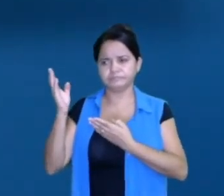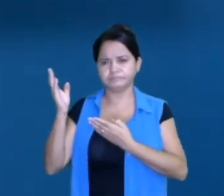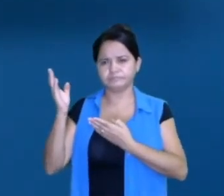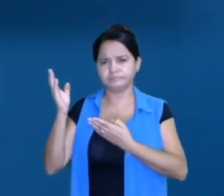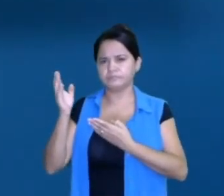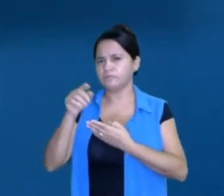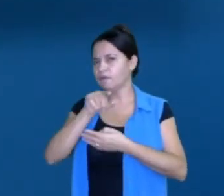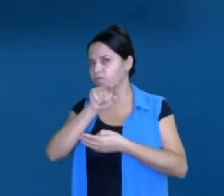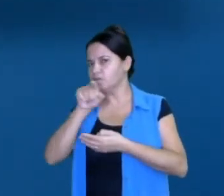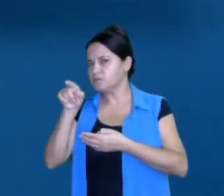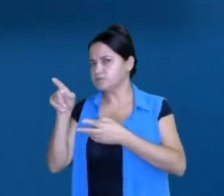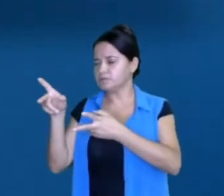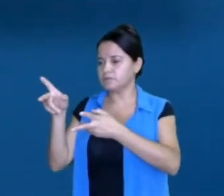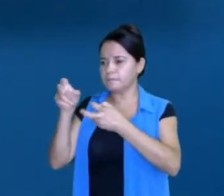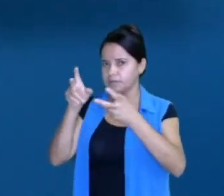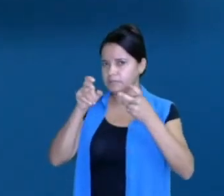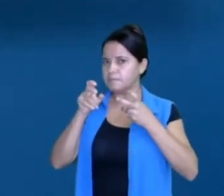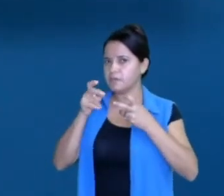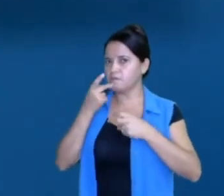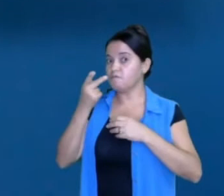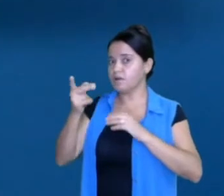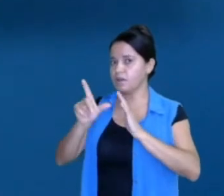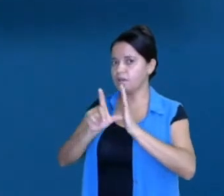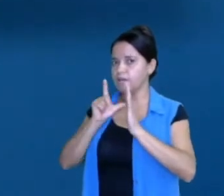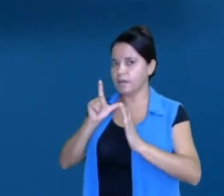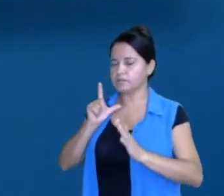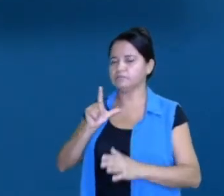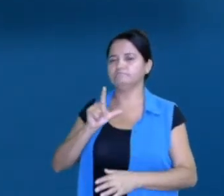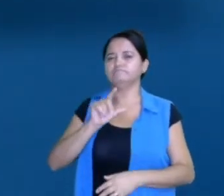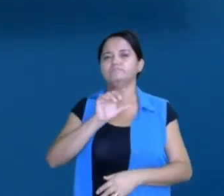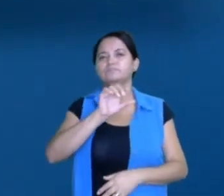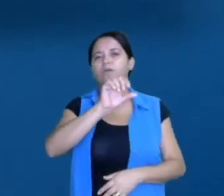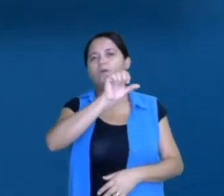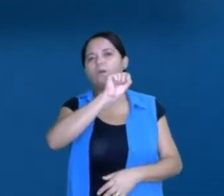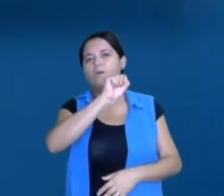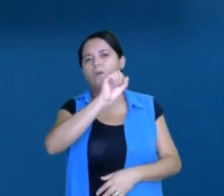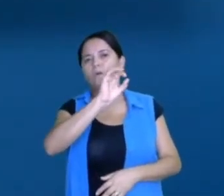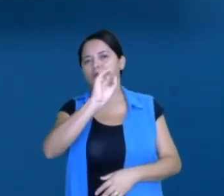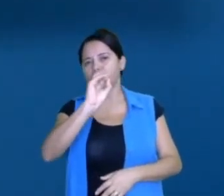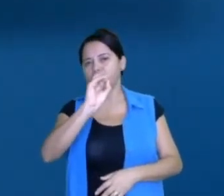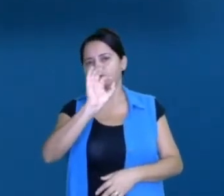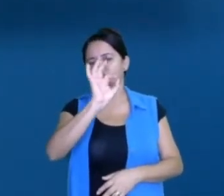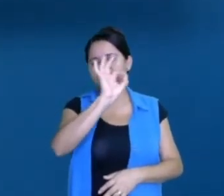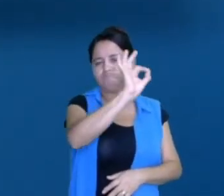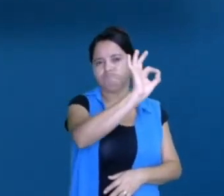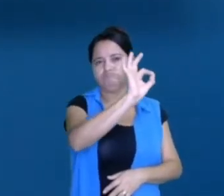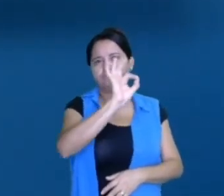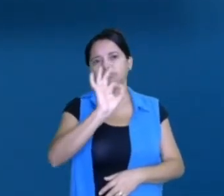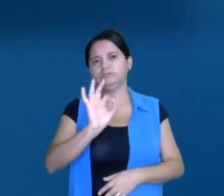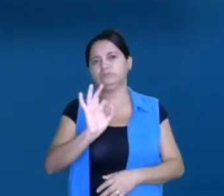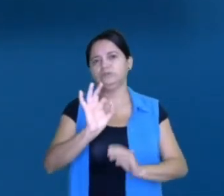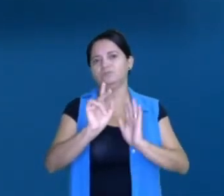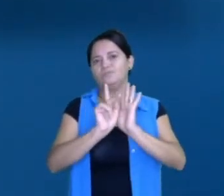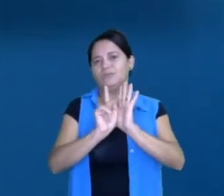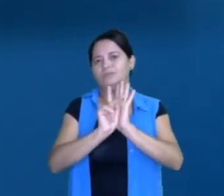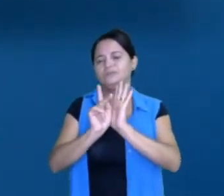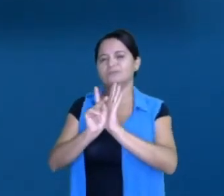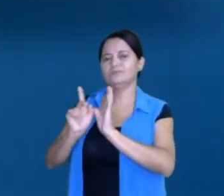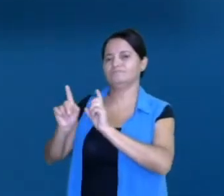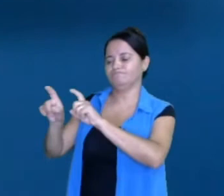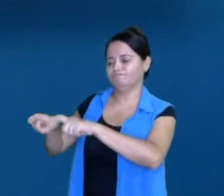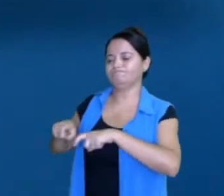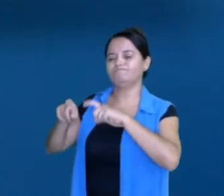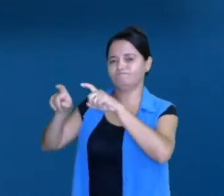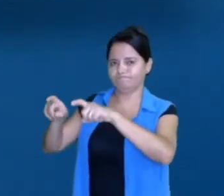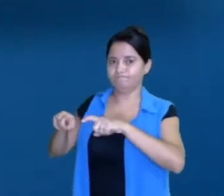Vocês perceberam que eu tinha falado? Mais de 80% da população na Rússia era rural. Isso quer dizer